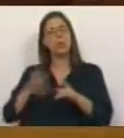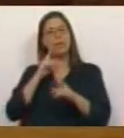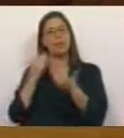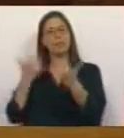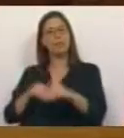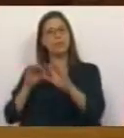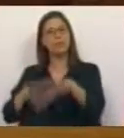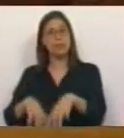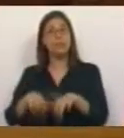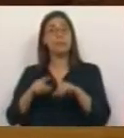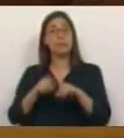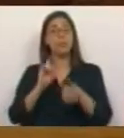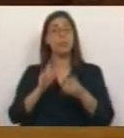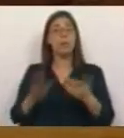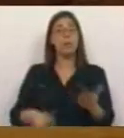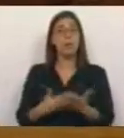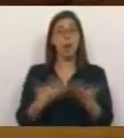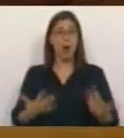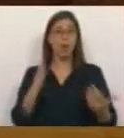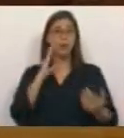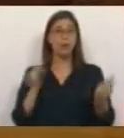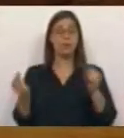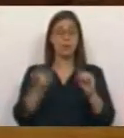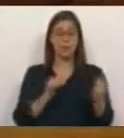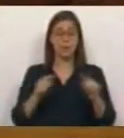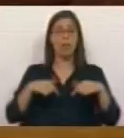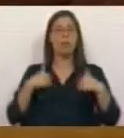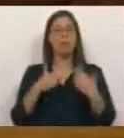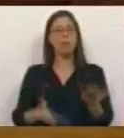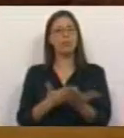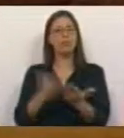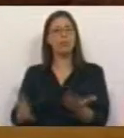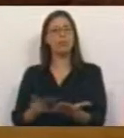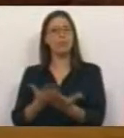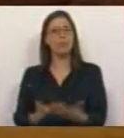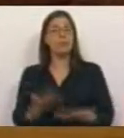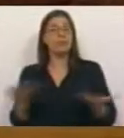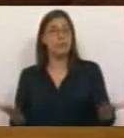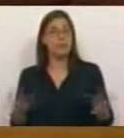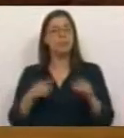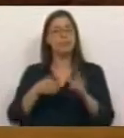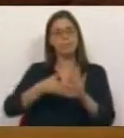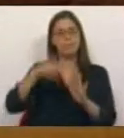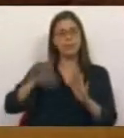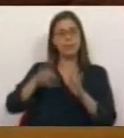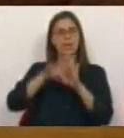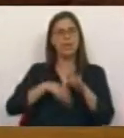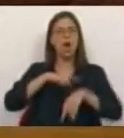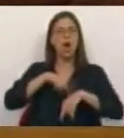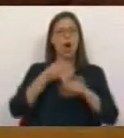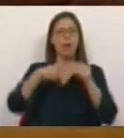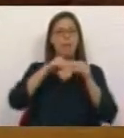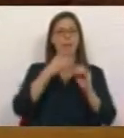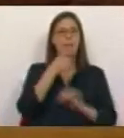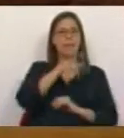termo. E o que resulta das propostas em debate, ou aquilo que os autores dos projetos nos propõem, é eliminar o regime do banco de